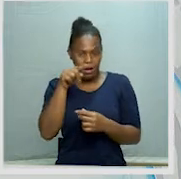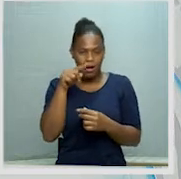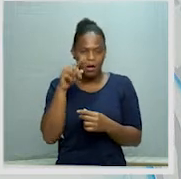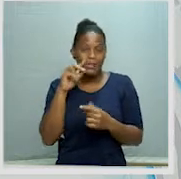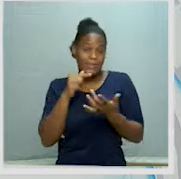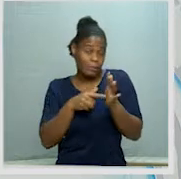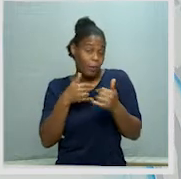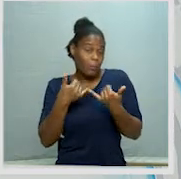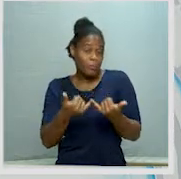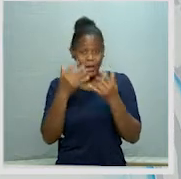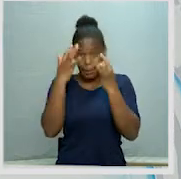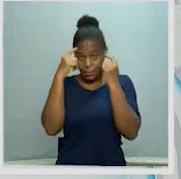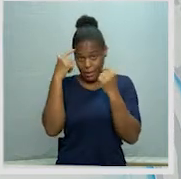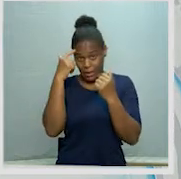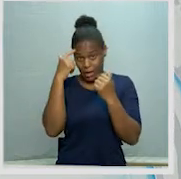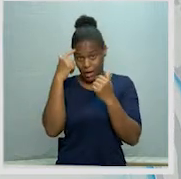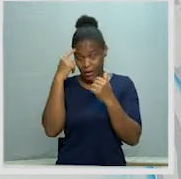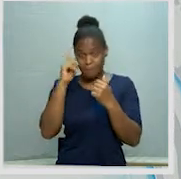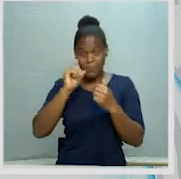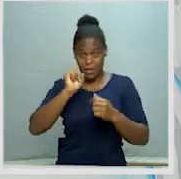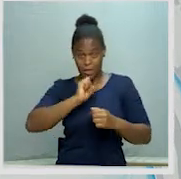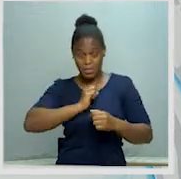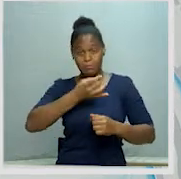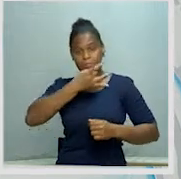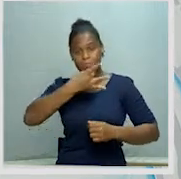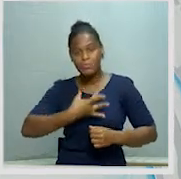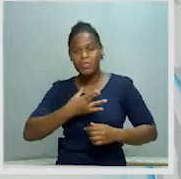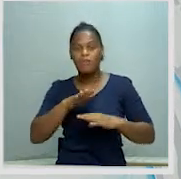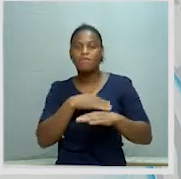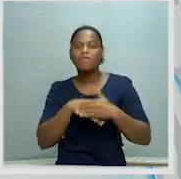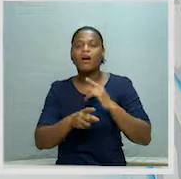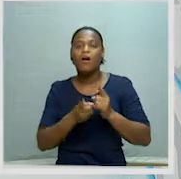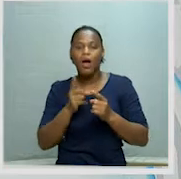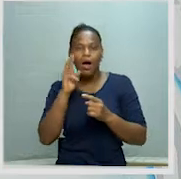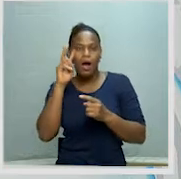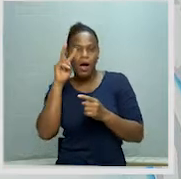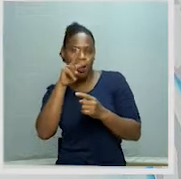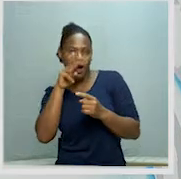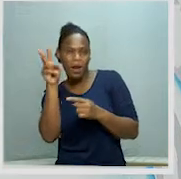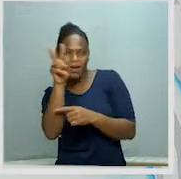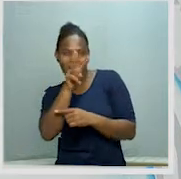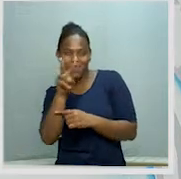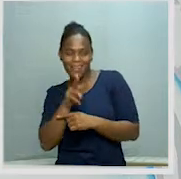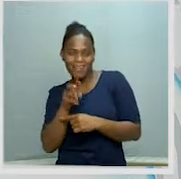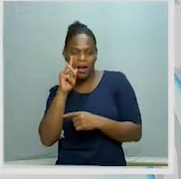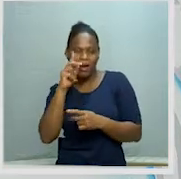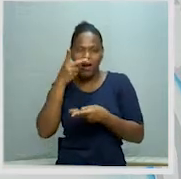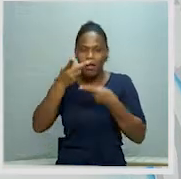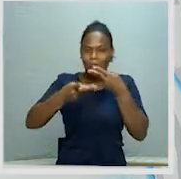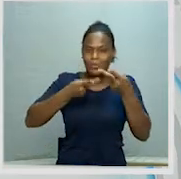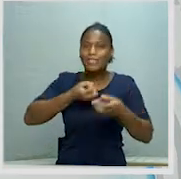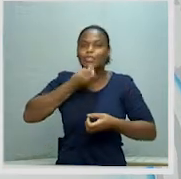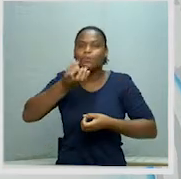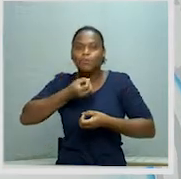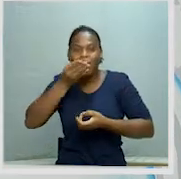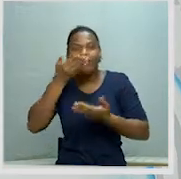minha capacidade intelectual me permite fazer o quê? A leitura ou a interpretação, daí dou